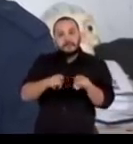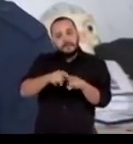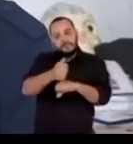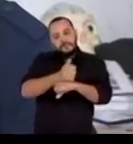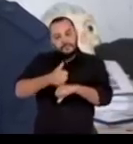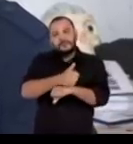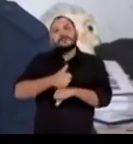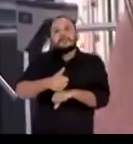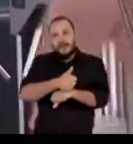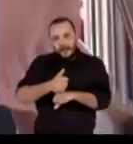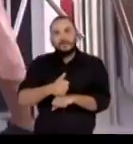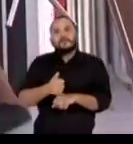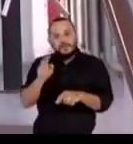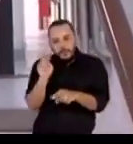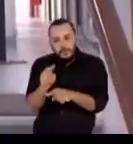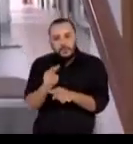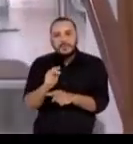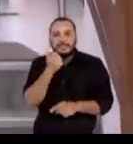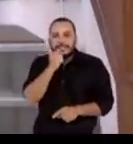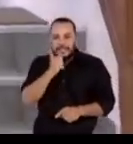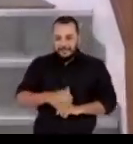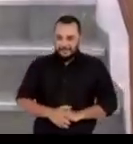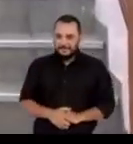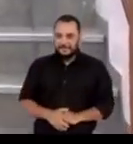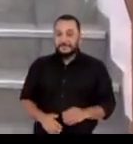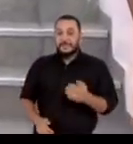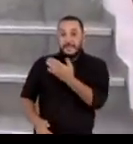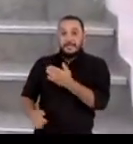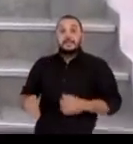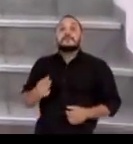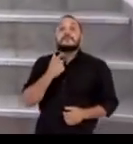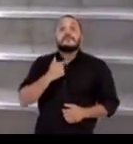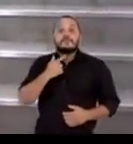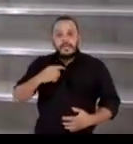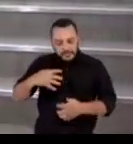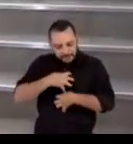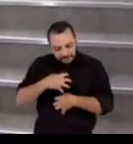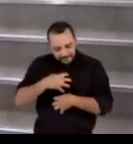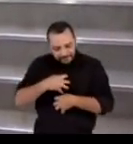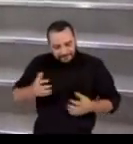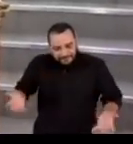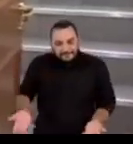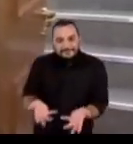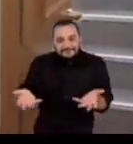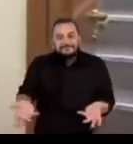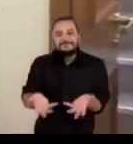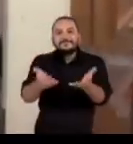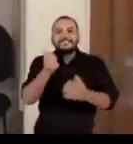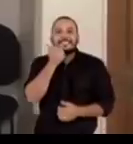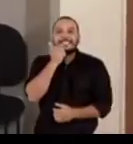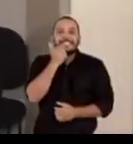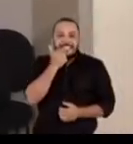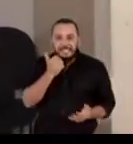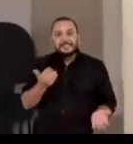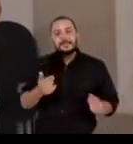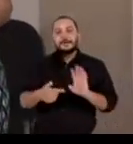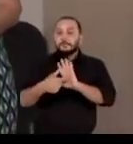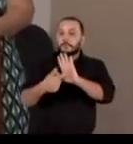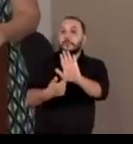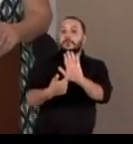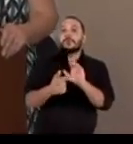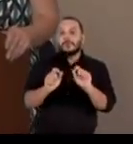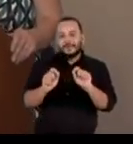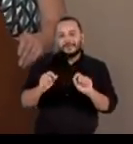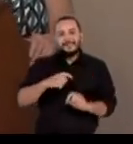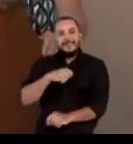que defendem a ciência. Essa vontade de despertar em outros jovens a mesma paixão pela ciência acabou trazendo